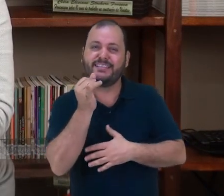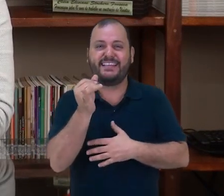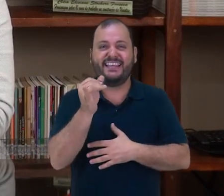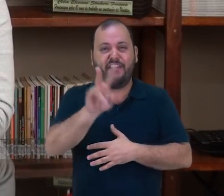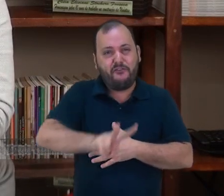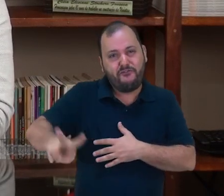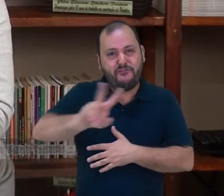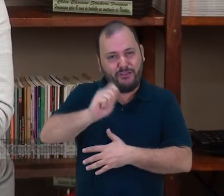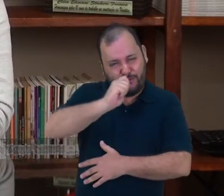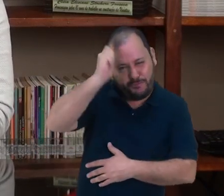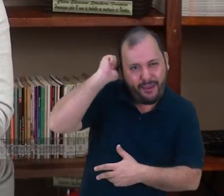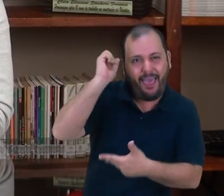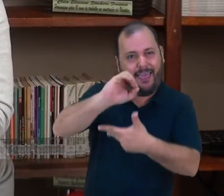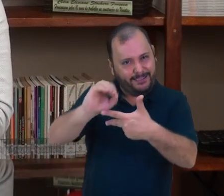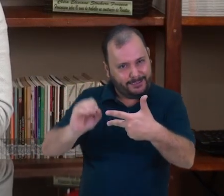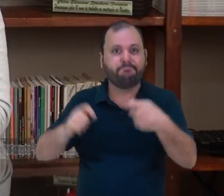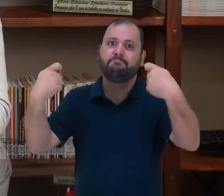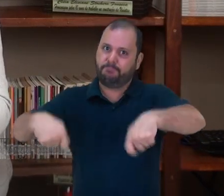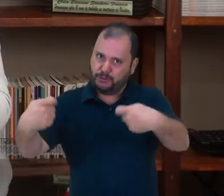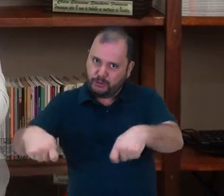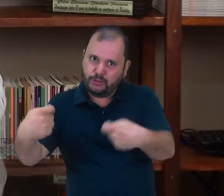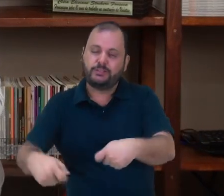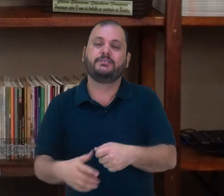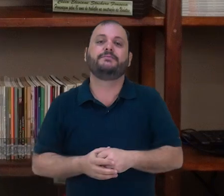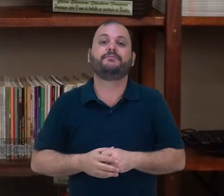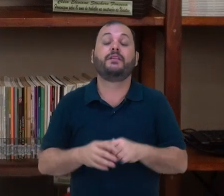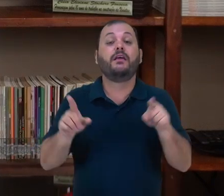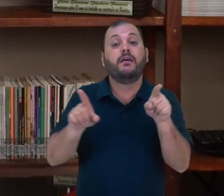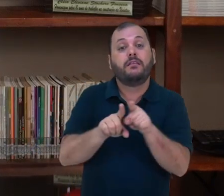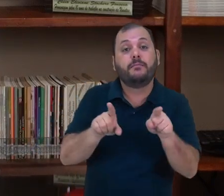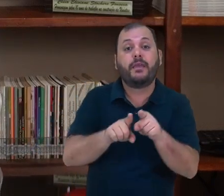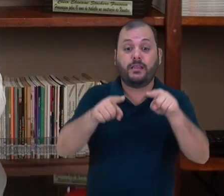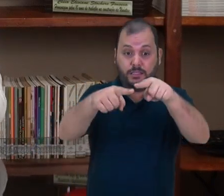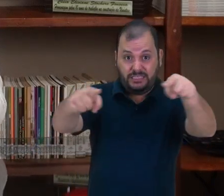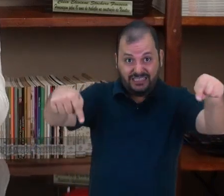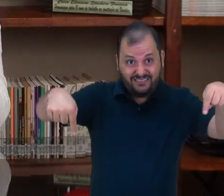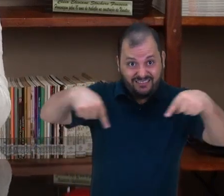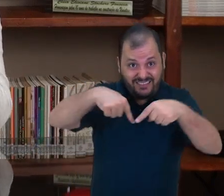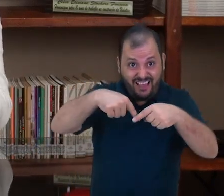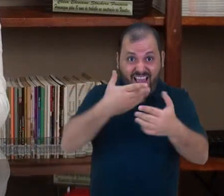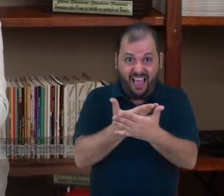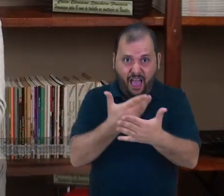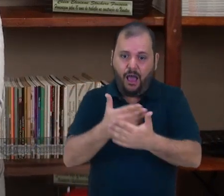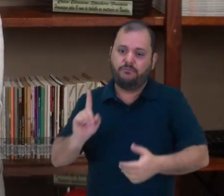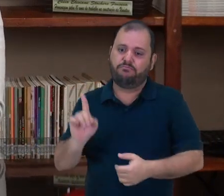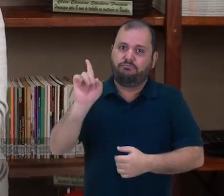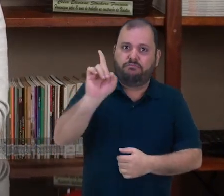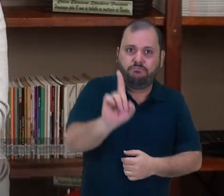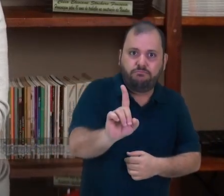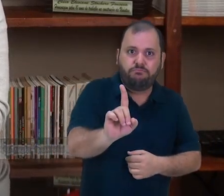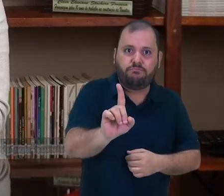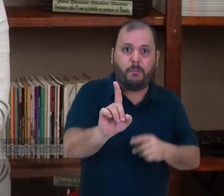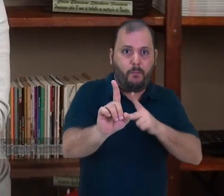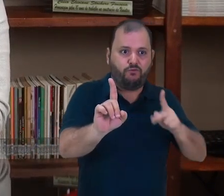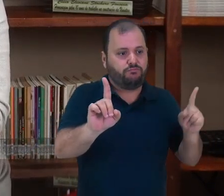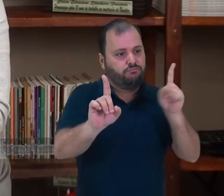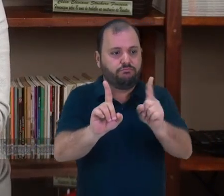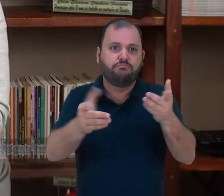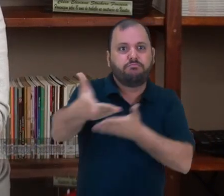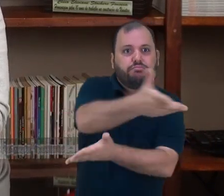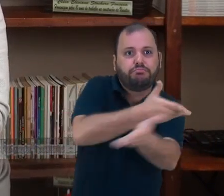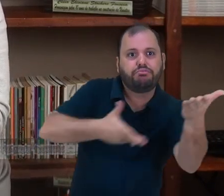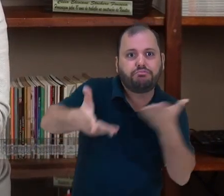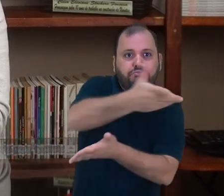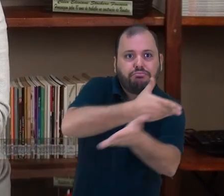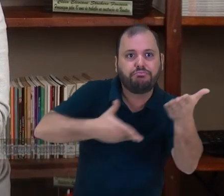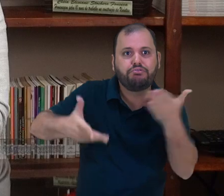salas de aula para viabilizar o acesso dos alunos aos conhecimentos e conteúdos curriculares em todas